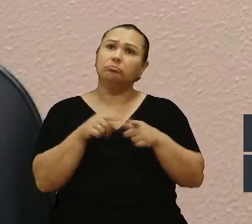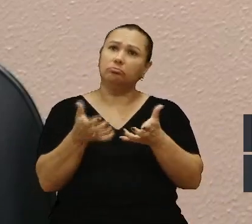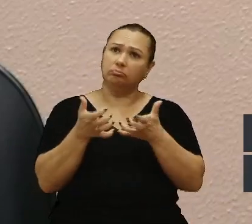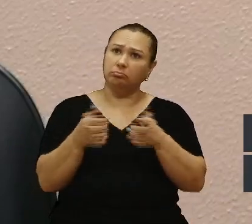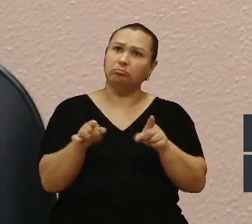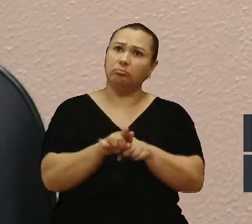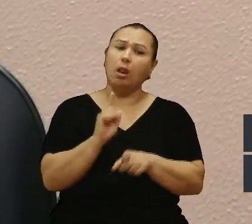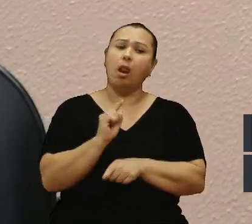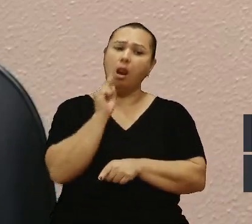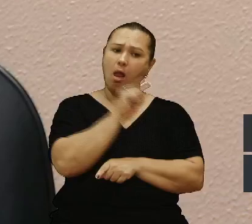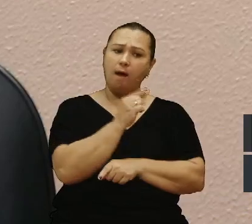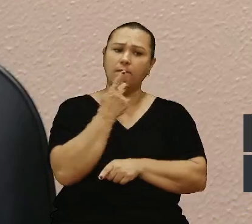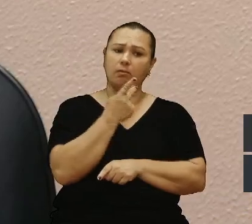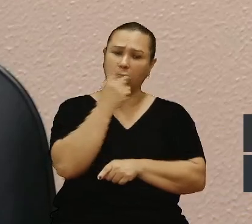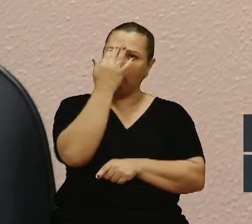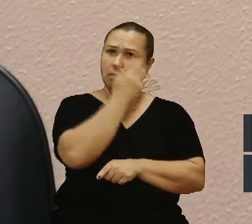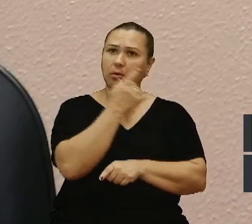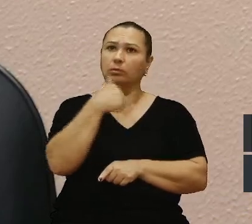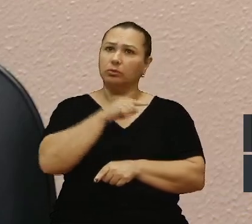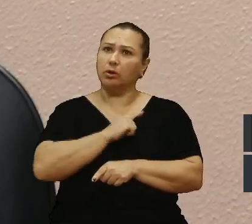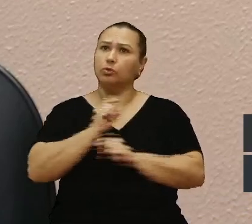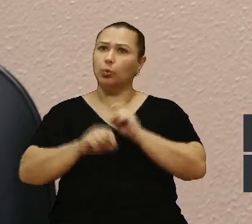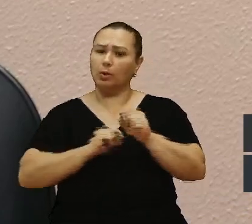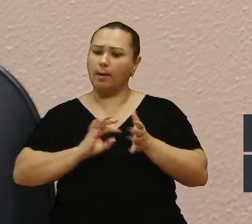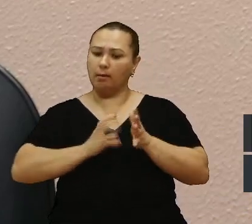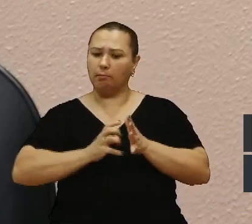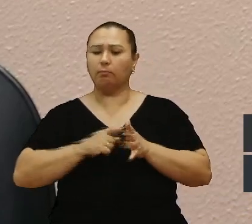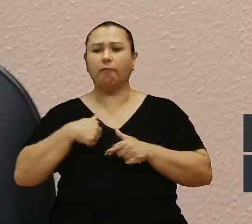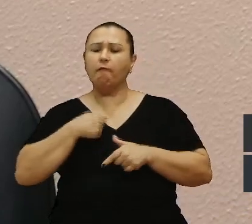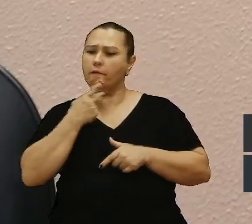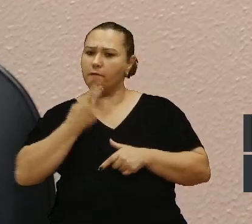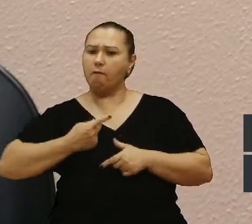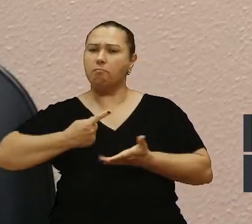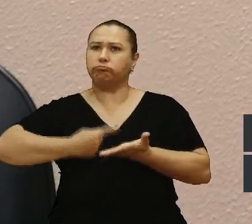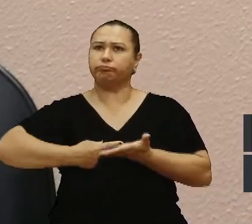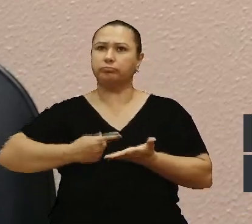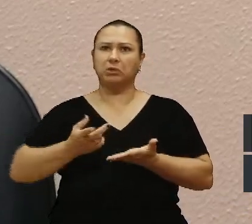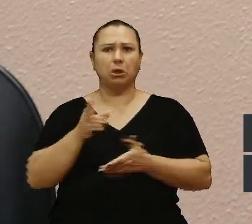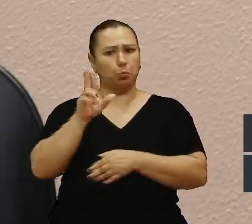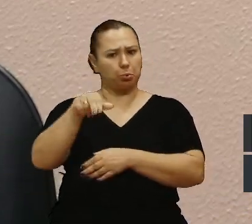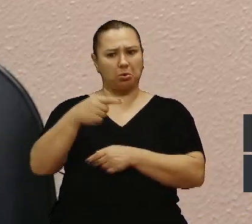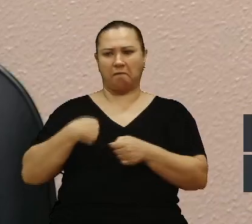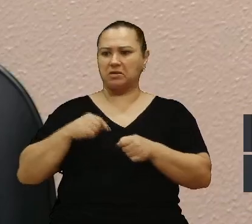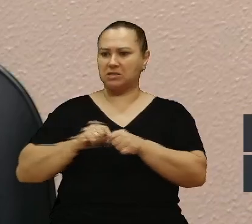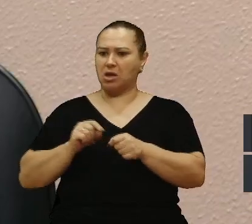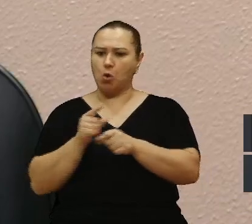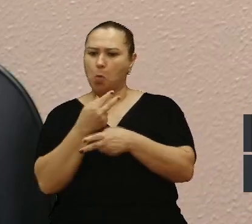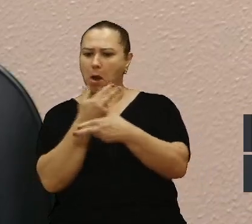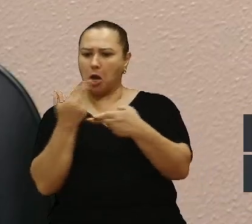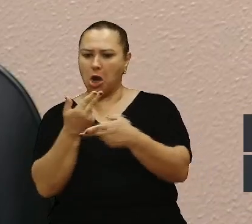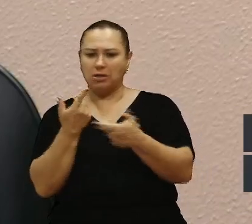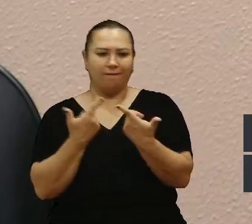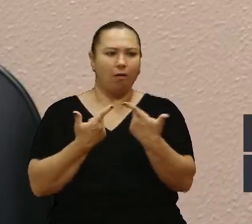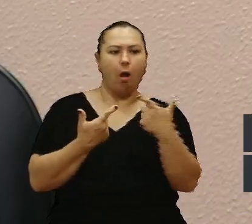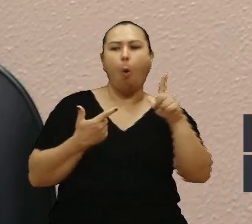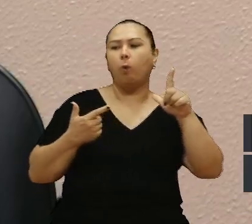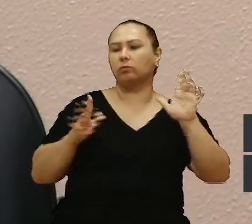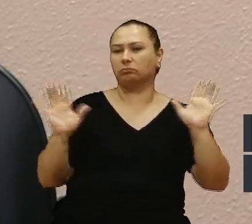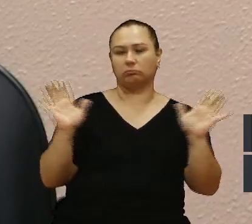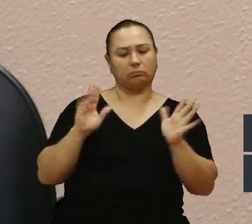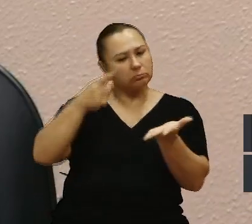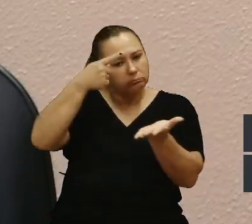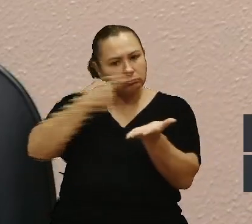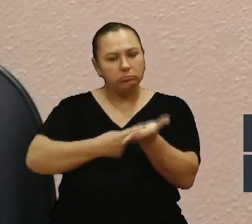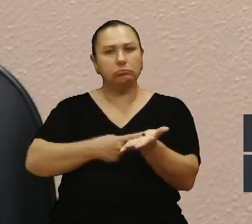que nós dissemos lá. Nós somos uma bancada de palavra. Nunca nós dissemos aqui que nós íamos fazer uma coisa e fizemos outra. Né? Então, nós acordamos,